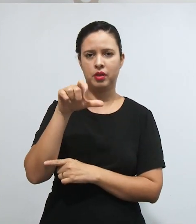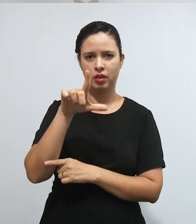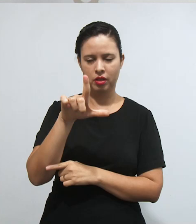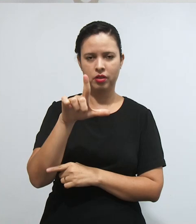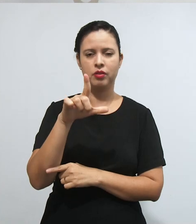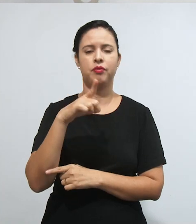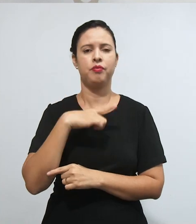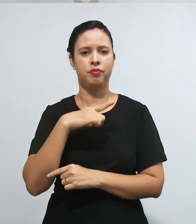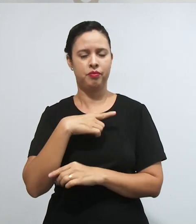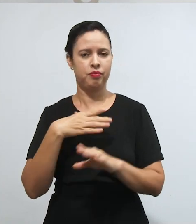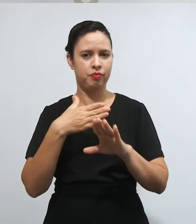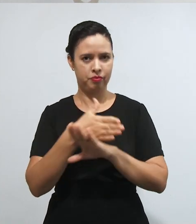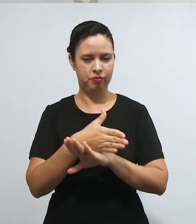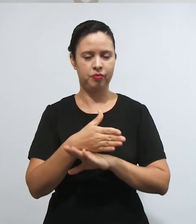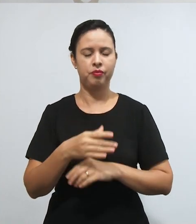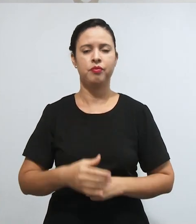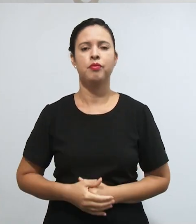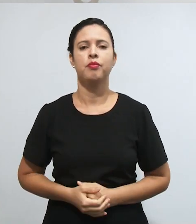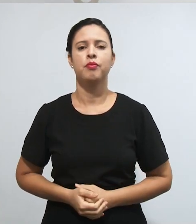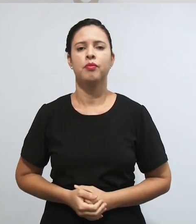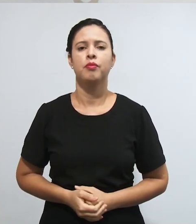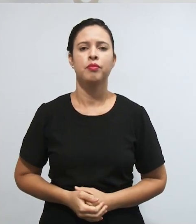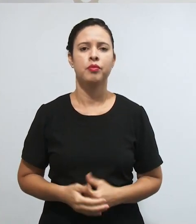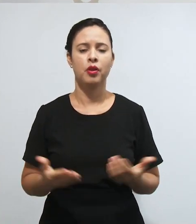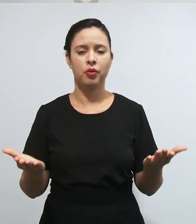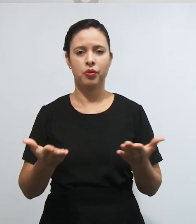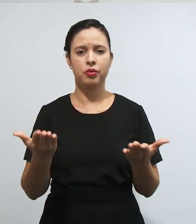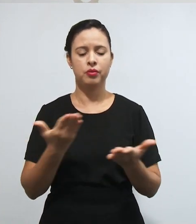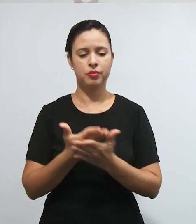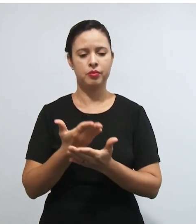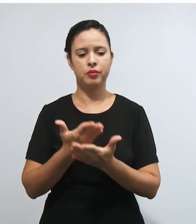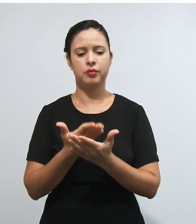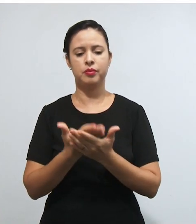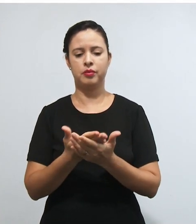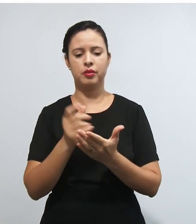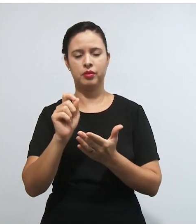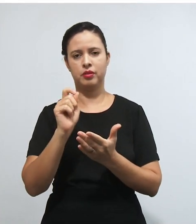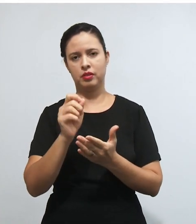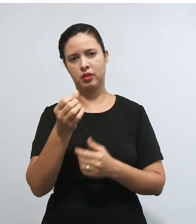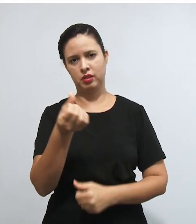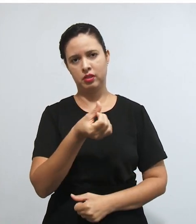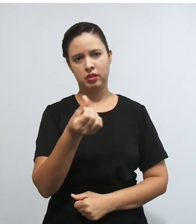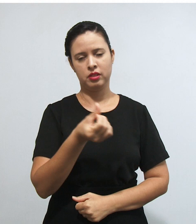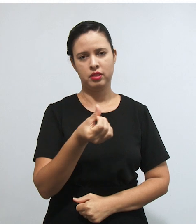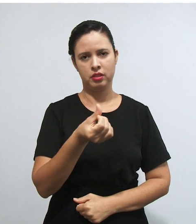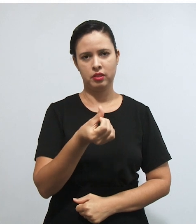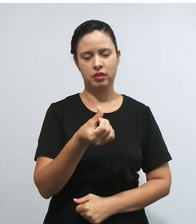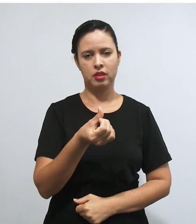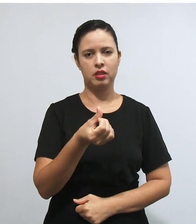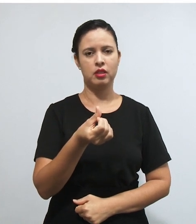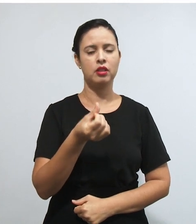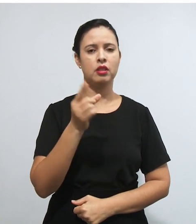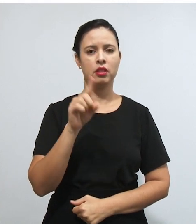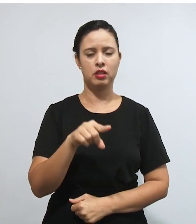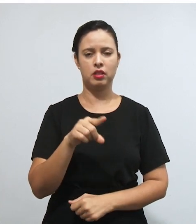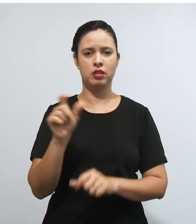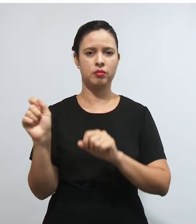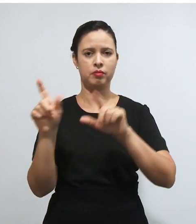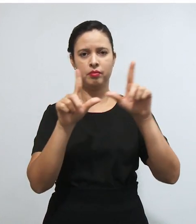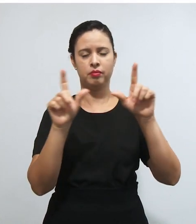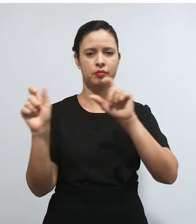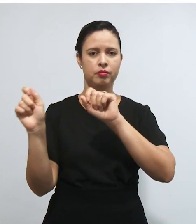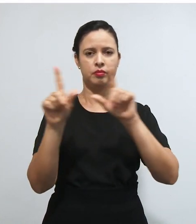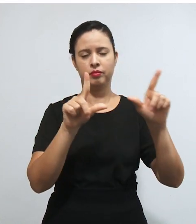slides, nossa aula 6, tá? Então a previsão aqui, a gente vai estar falando de a apresentação de slides,